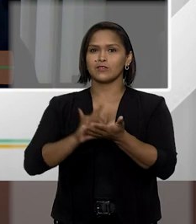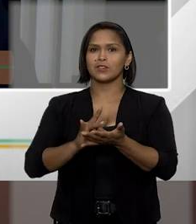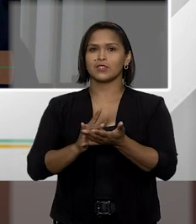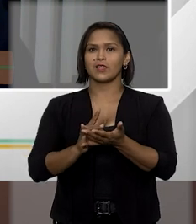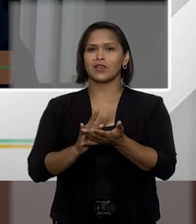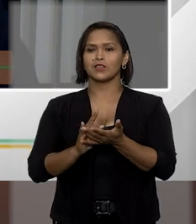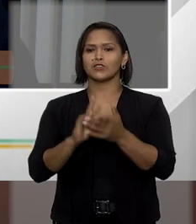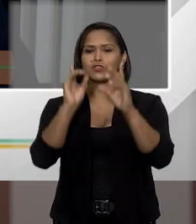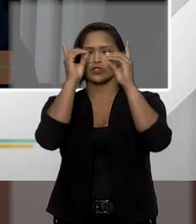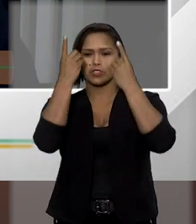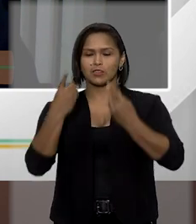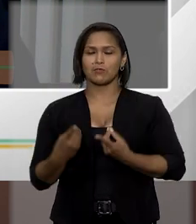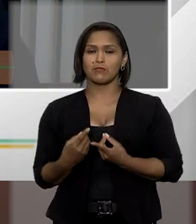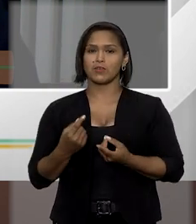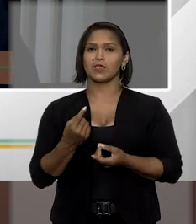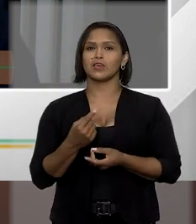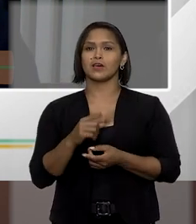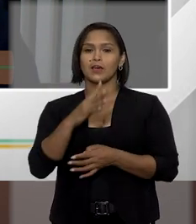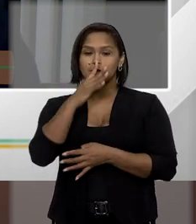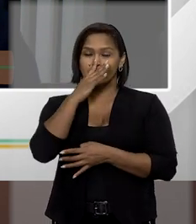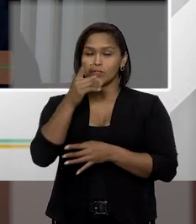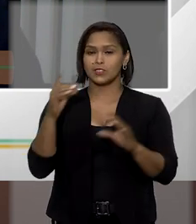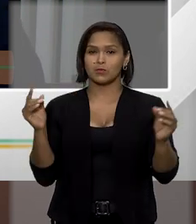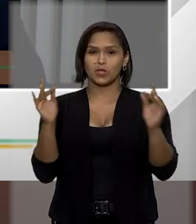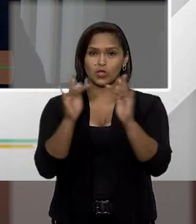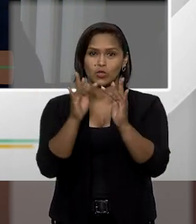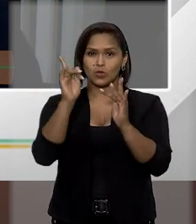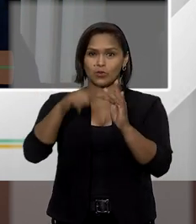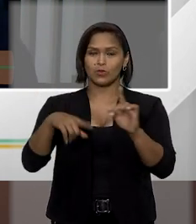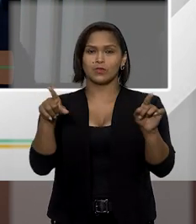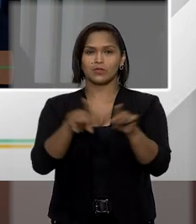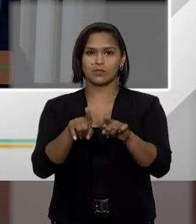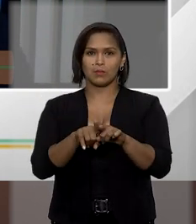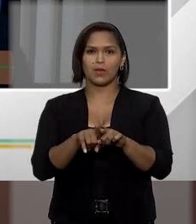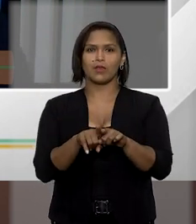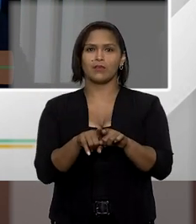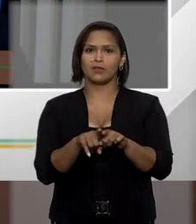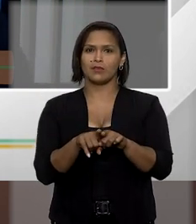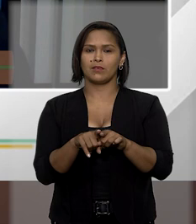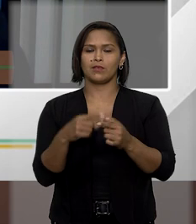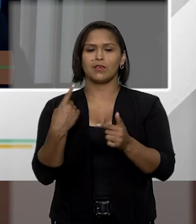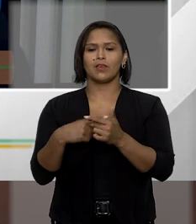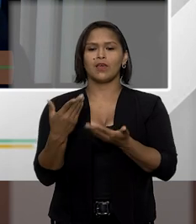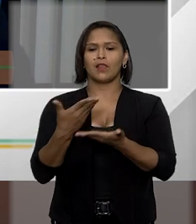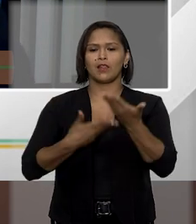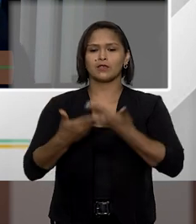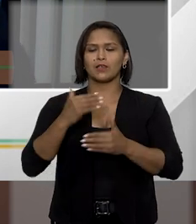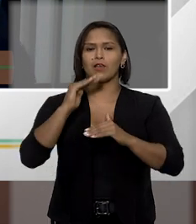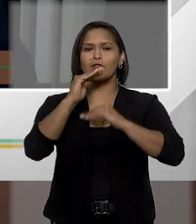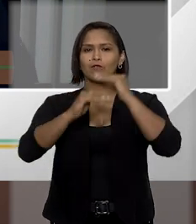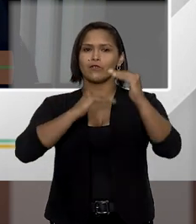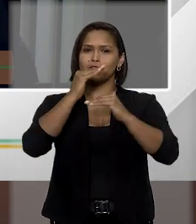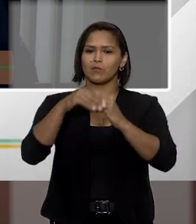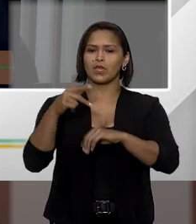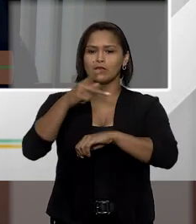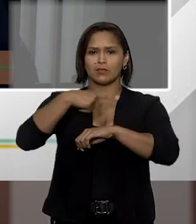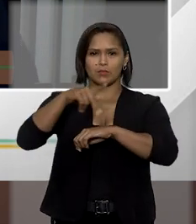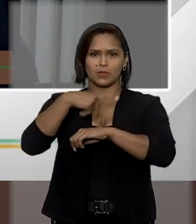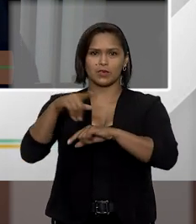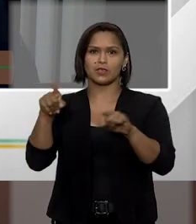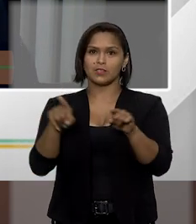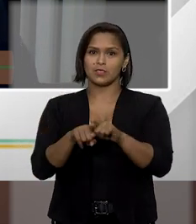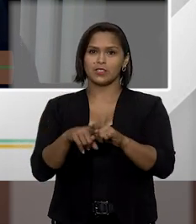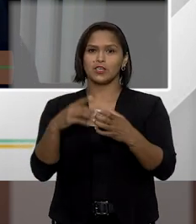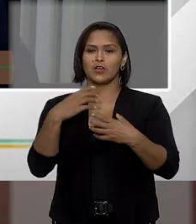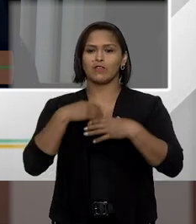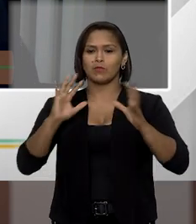nos dignifica, que nos inspira, que nos une em laços aí relacionados ao desenvolvimento da nossa nação